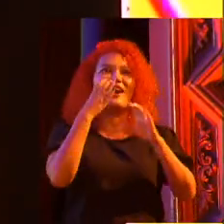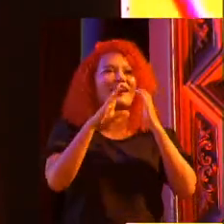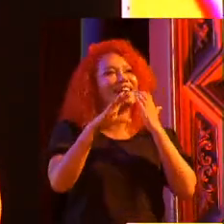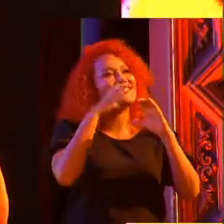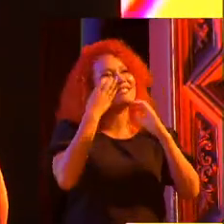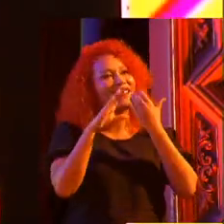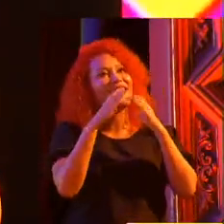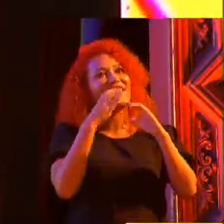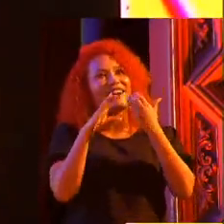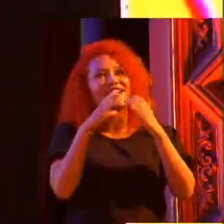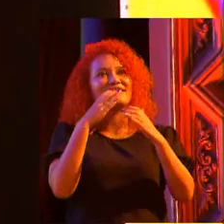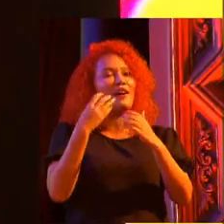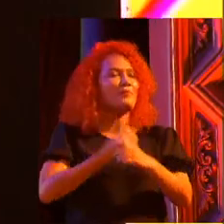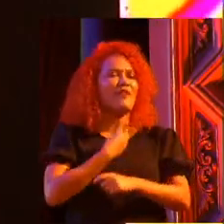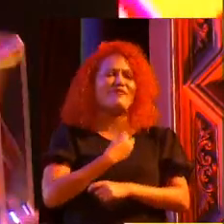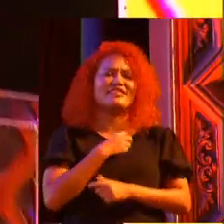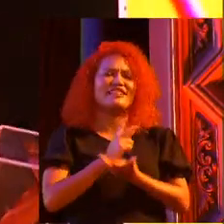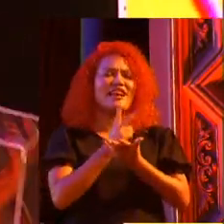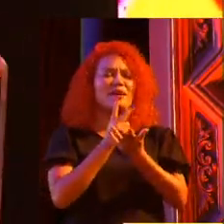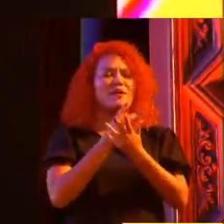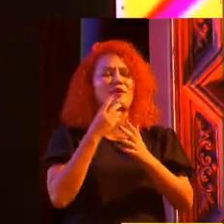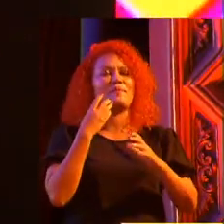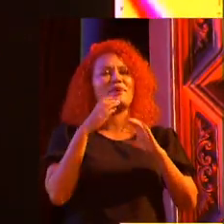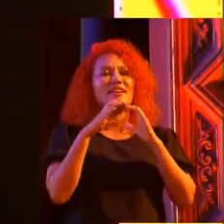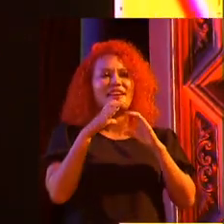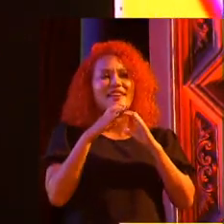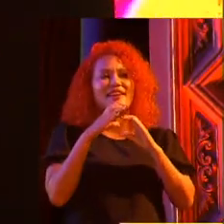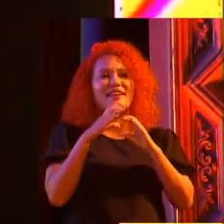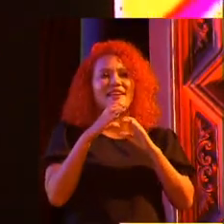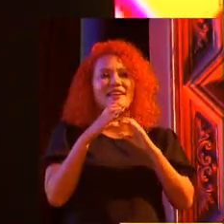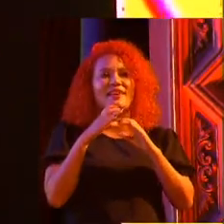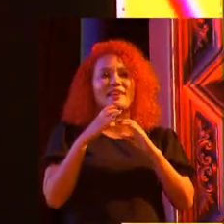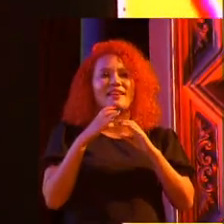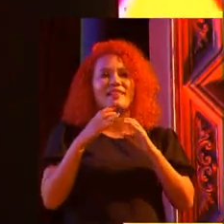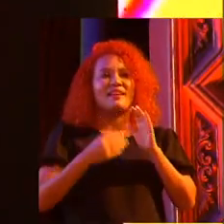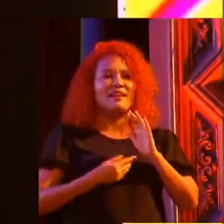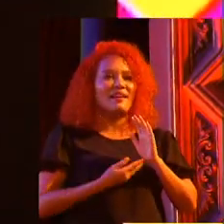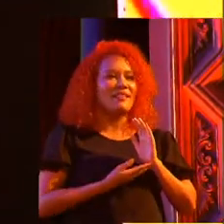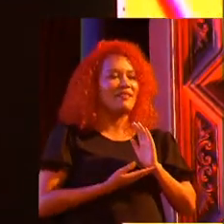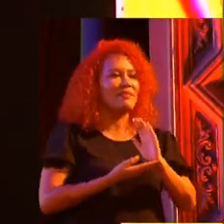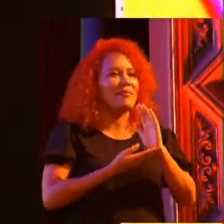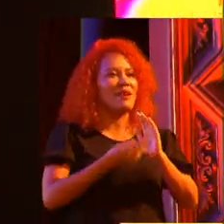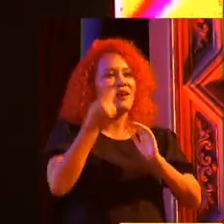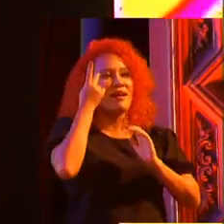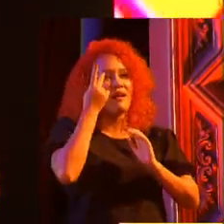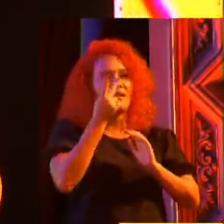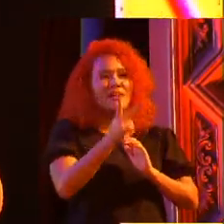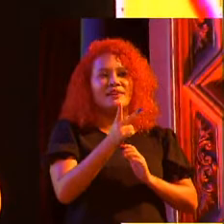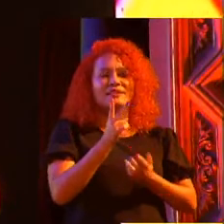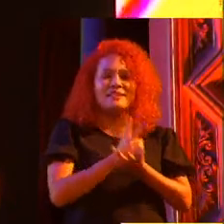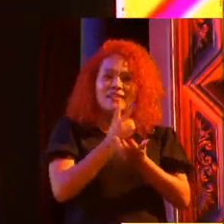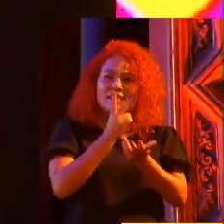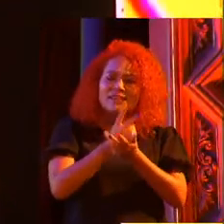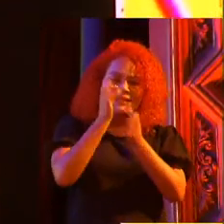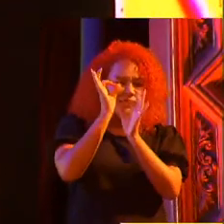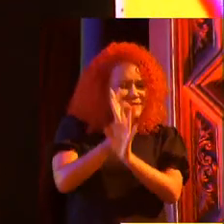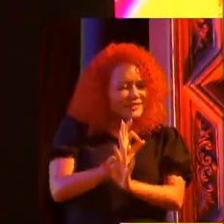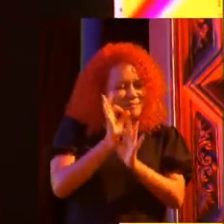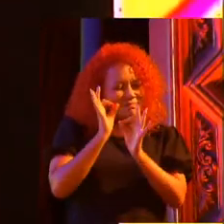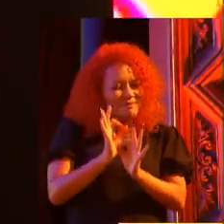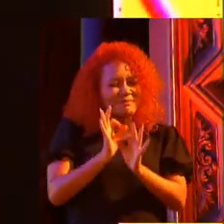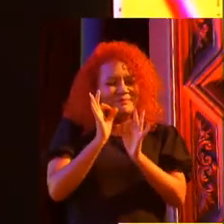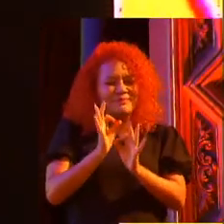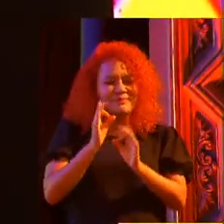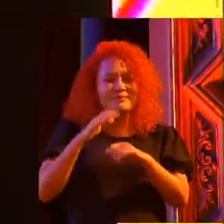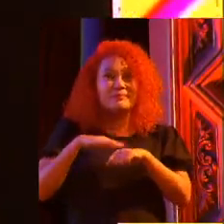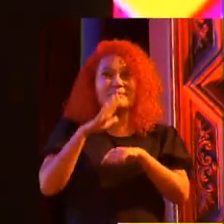coisa que eu mais amo fazer nessa vida. Queria agradecer, dedicar esse prêmio especialmente à pessoa que eu digo com toda a certeza que é o